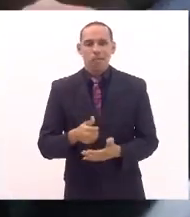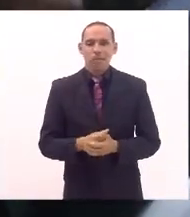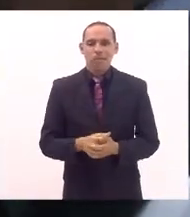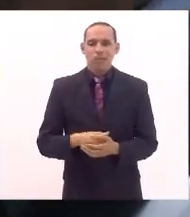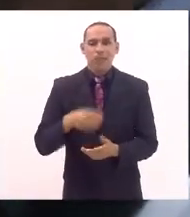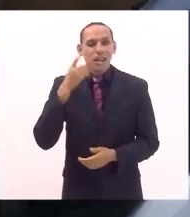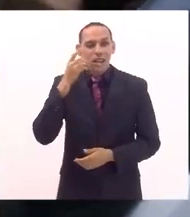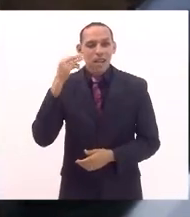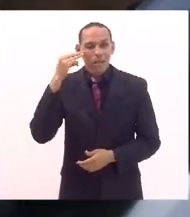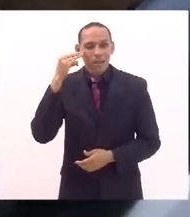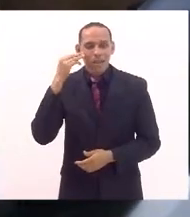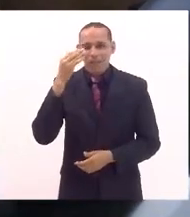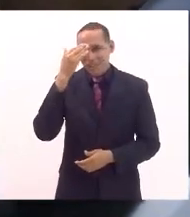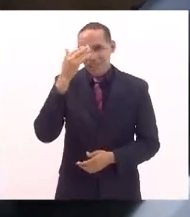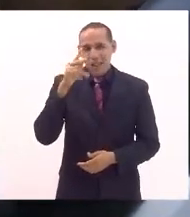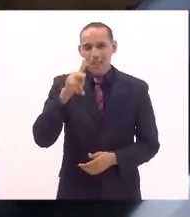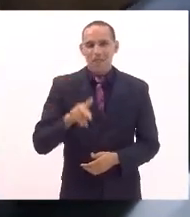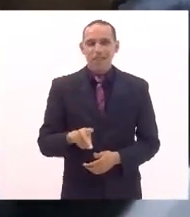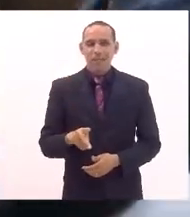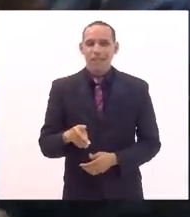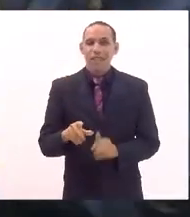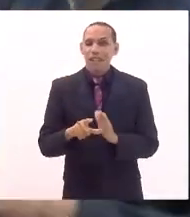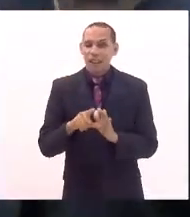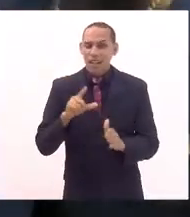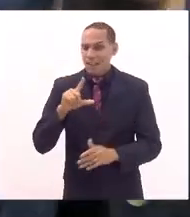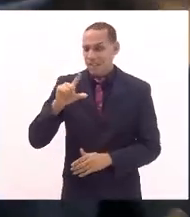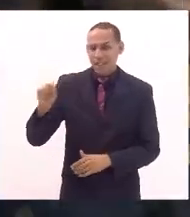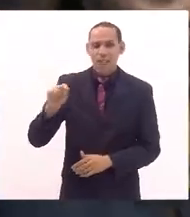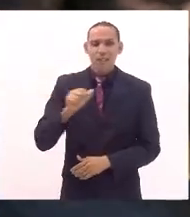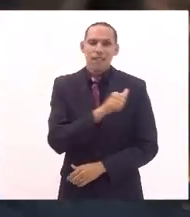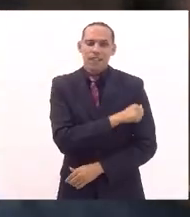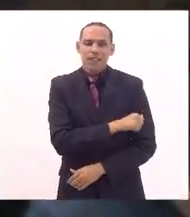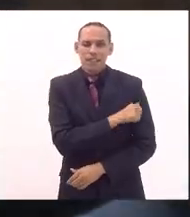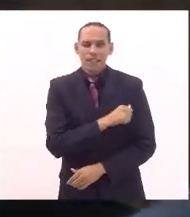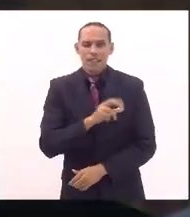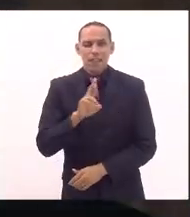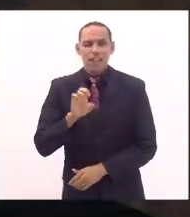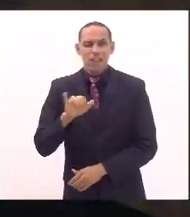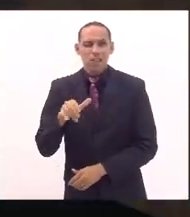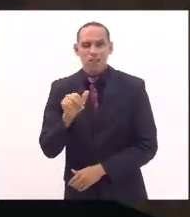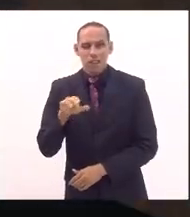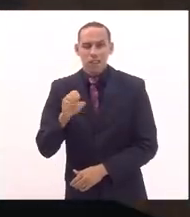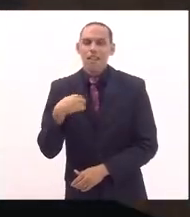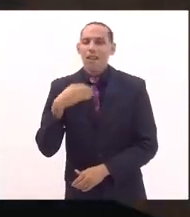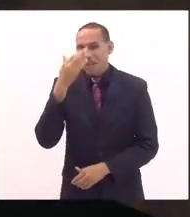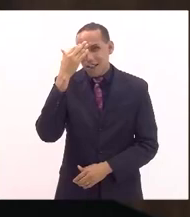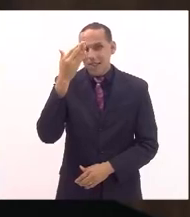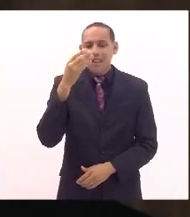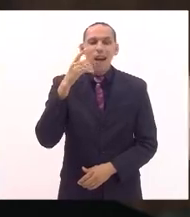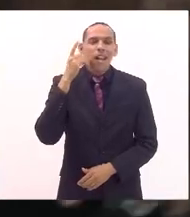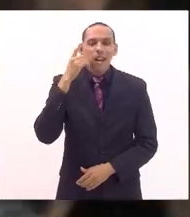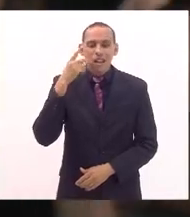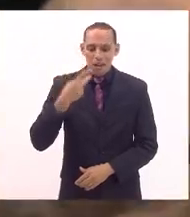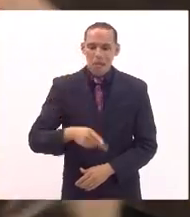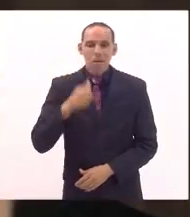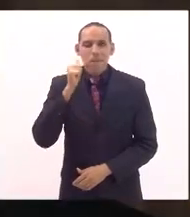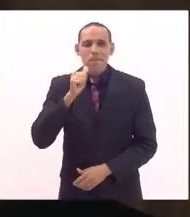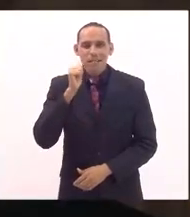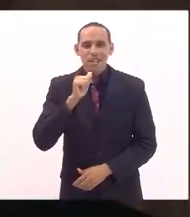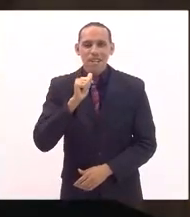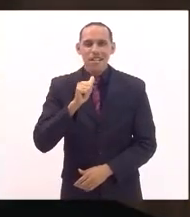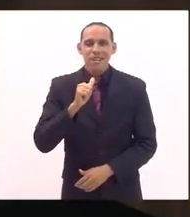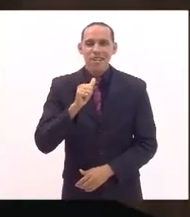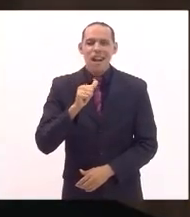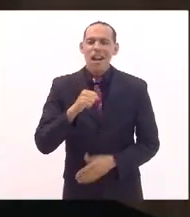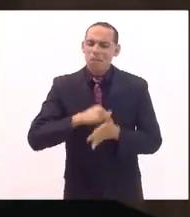Deputado da Mônica Obrigada Presidente antes de você sair Rejane cria aqui agradecer as deputadas dessa casa